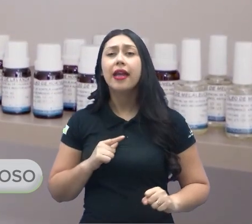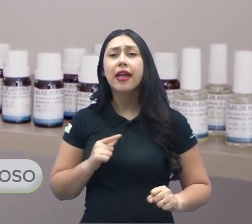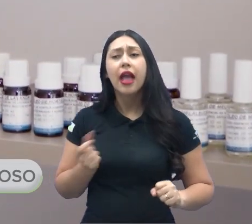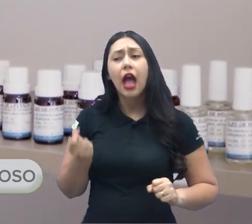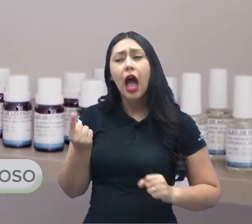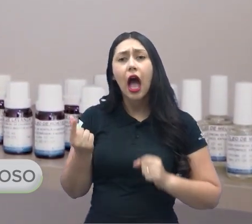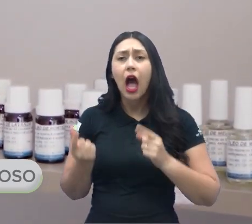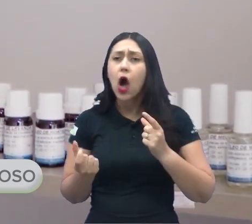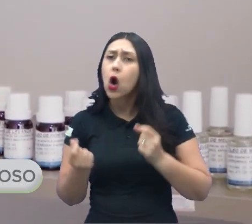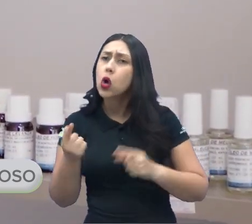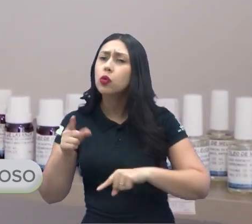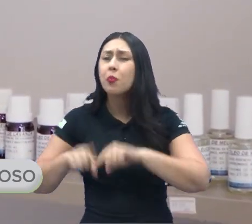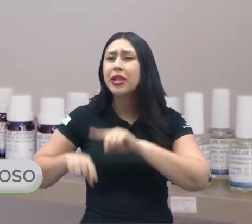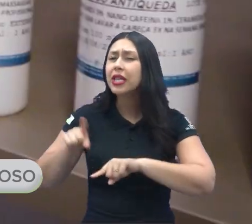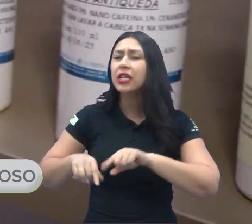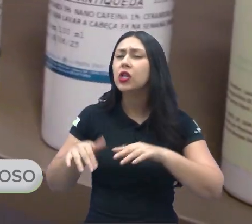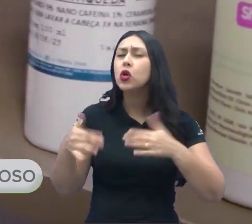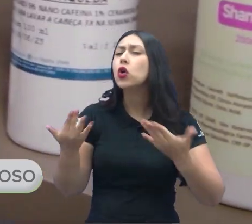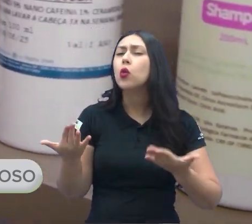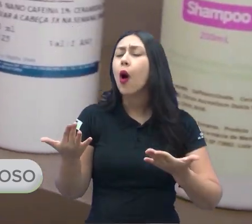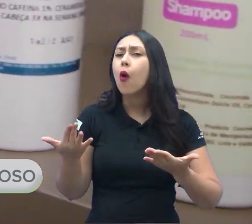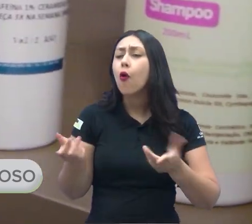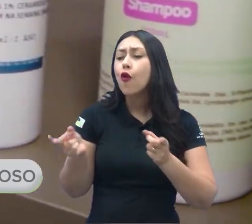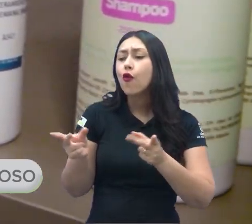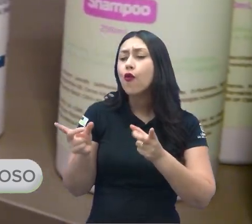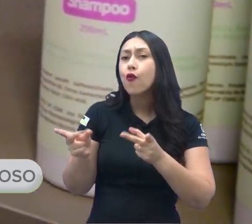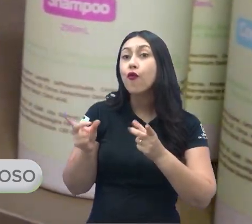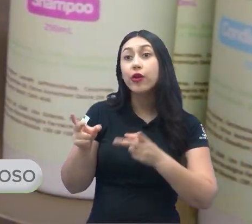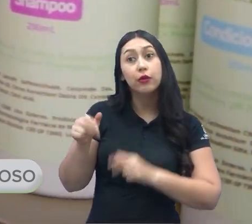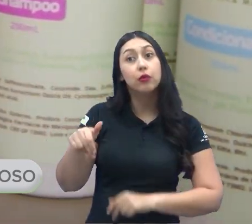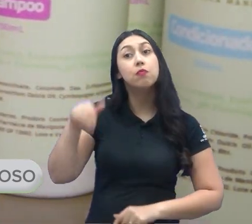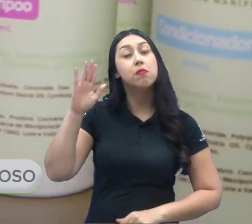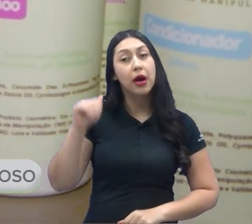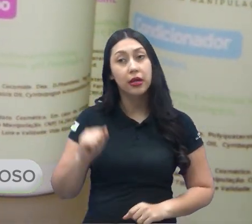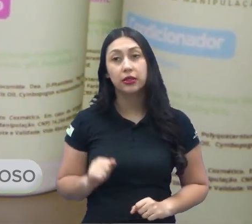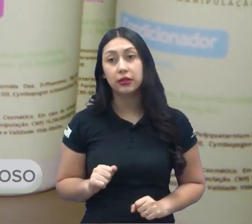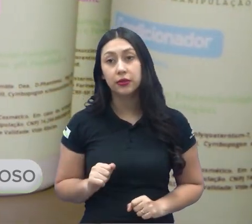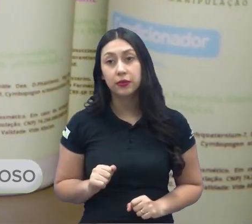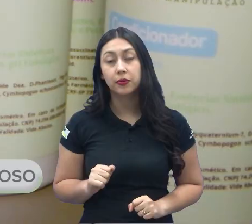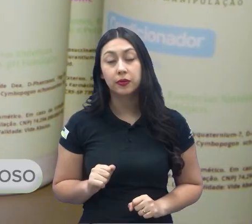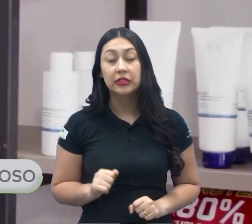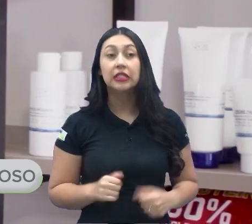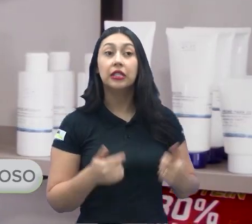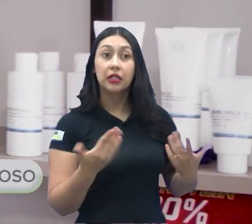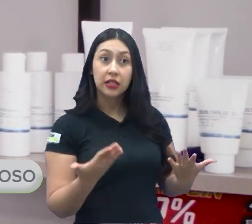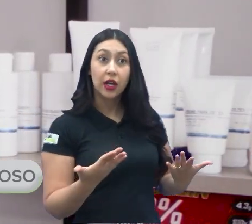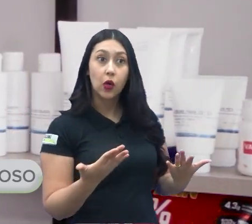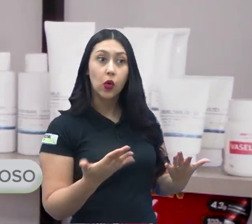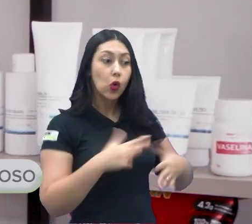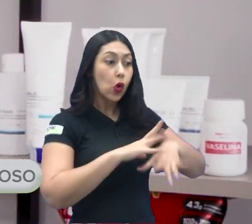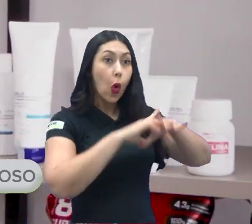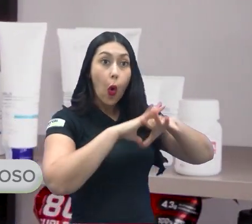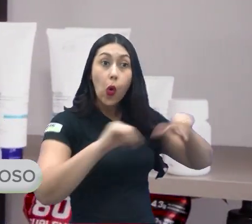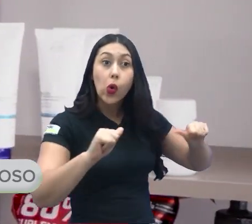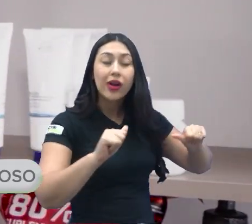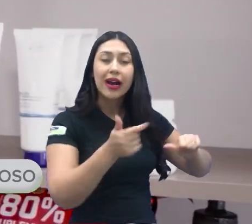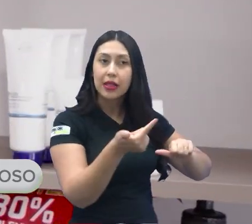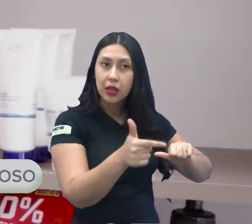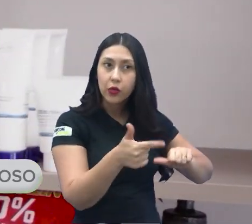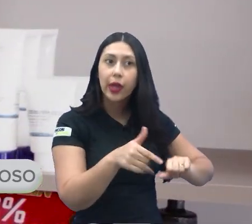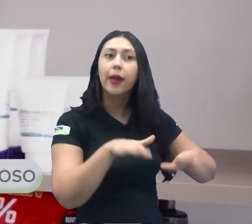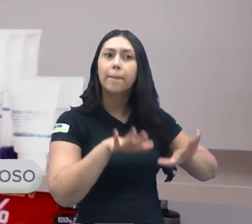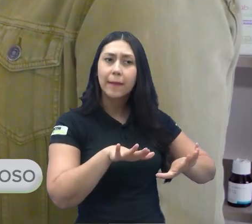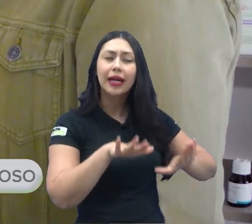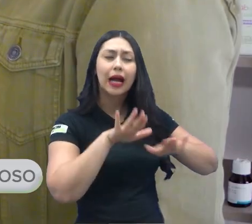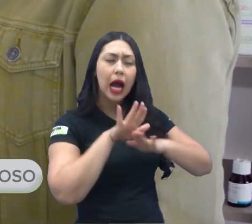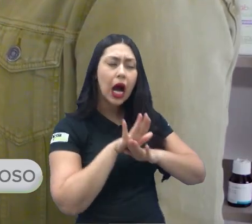mais procurados, quais são mais indicados para cada tipo de tratamento, Bruna? Como eu disse, não tem uma cura, mas a gente consegue controlar e às